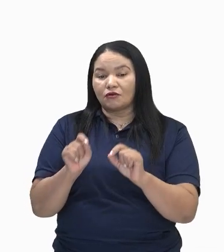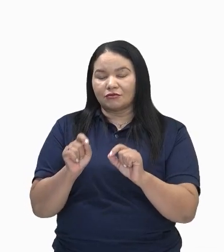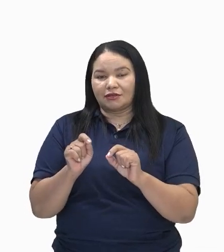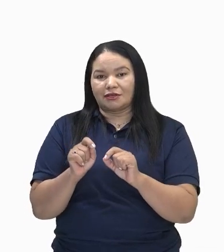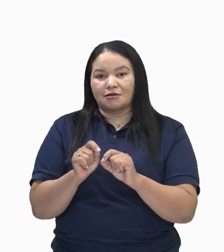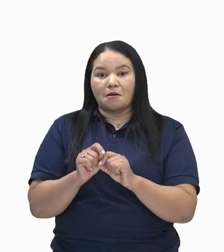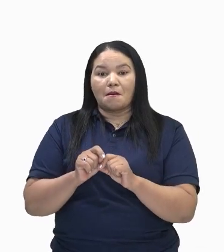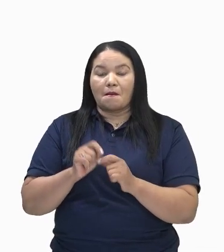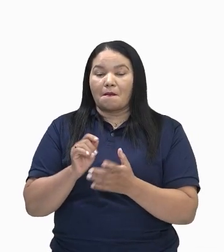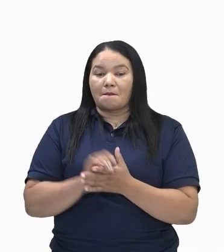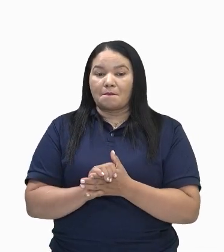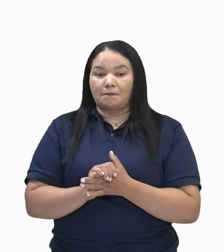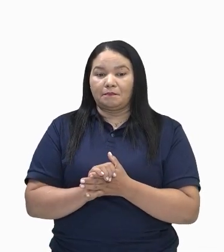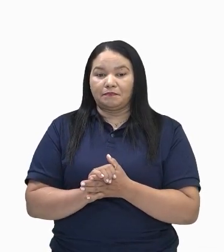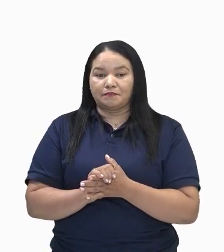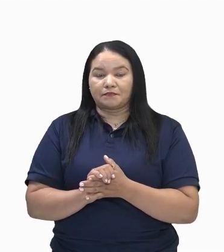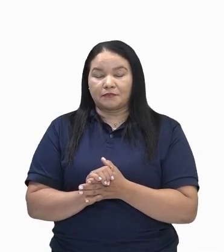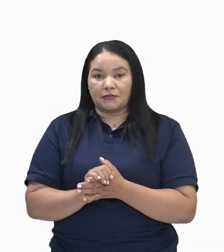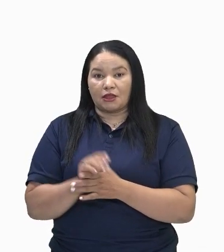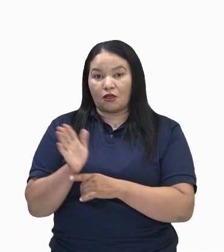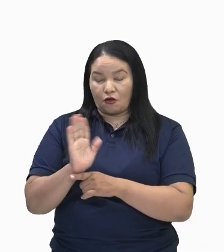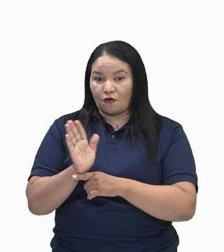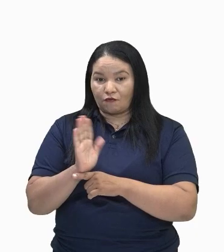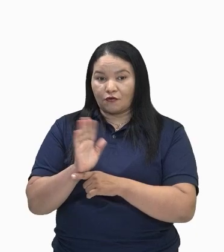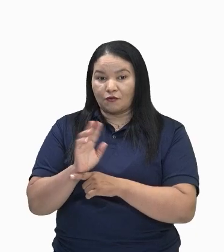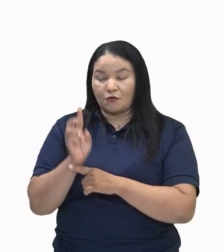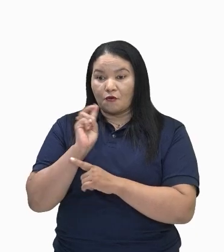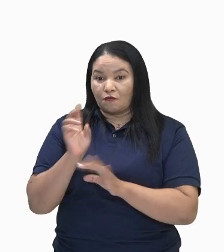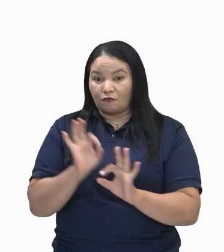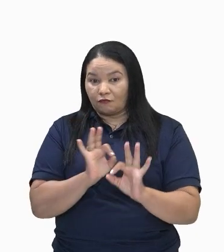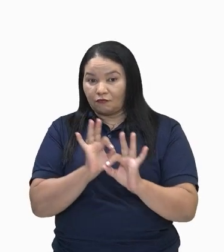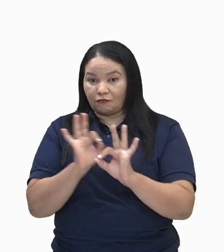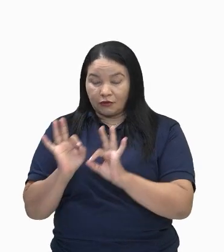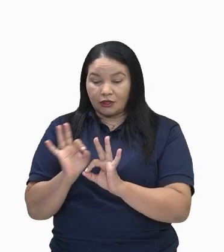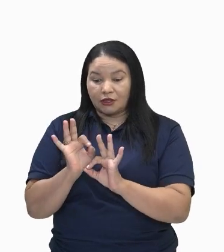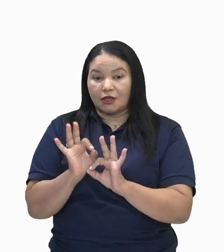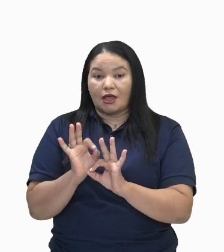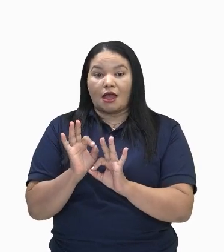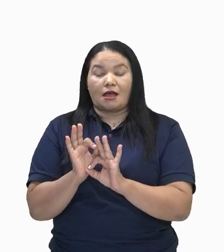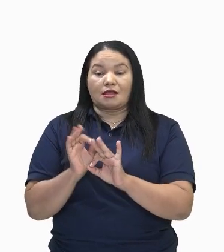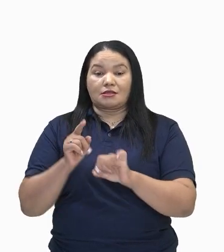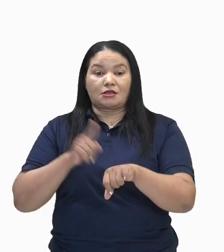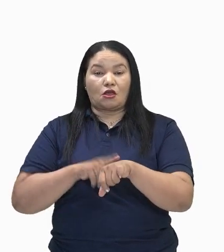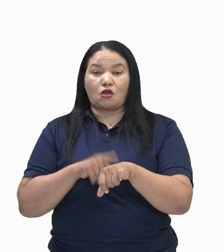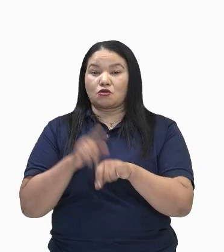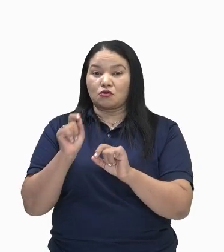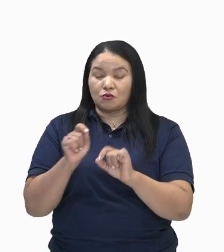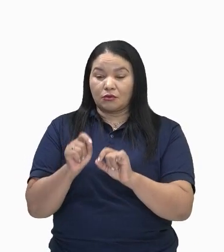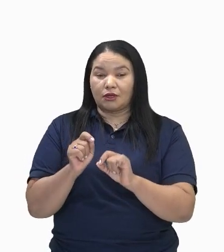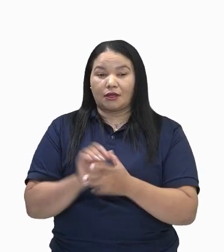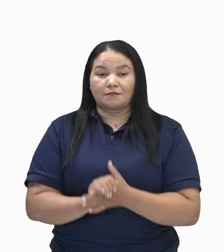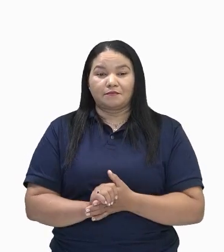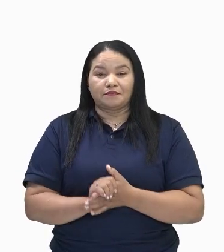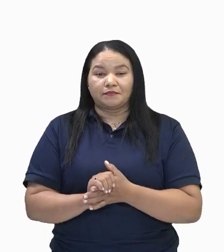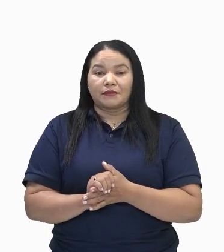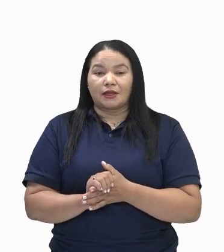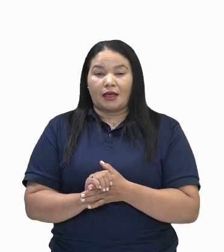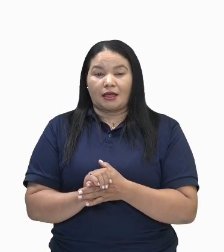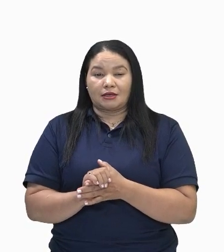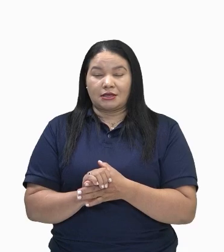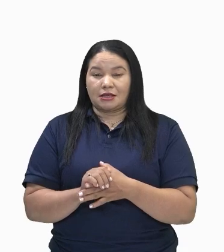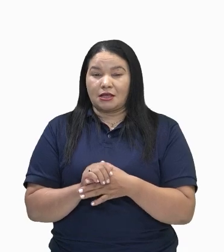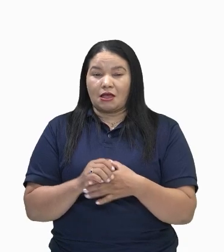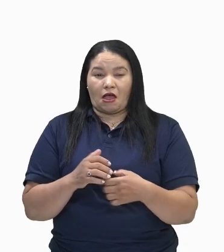tensão. Quando estamos assistindo a um filme, é aquele ponto ali em que a gente vê que os personagens estão ali tensos. Será que a história vai